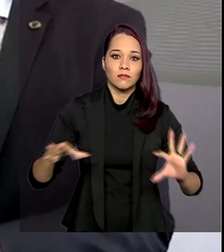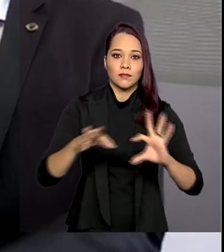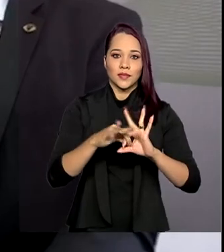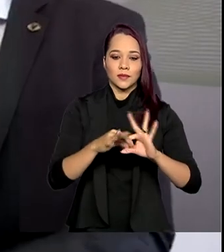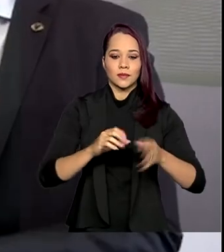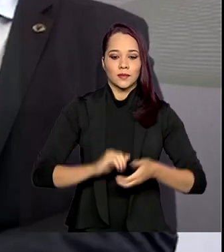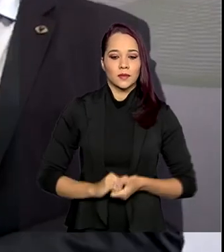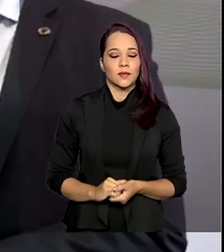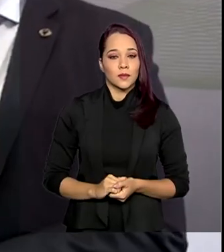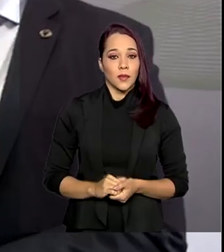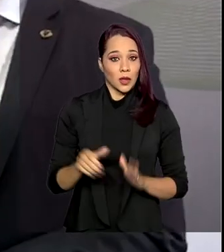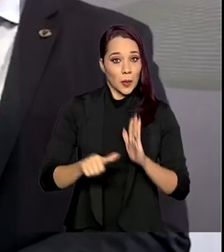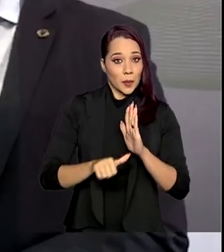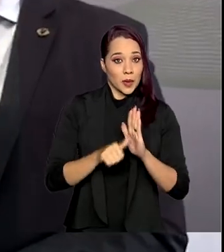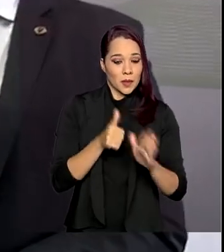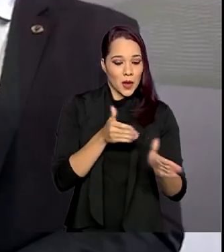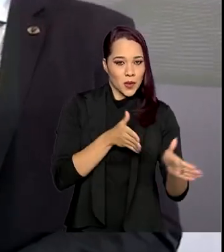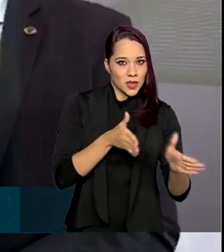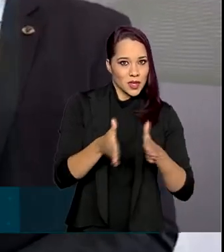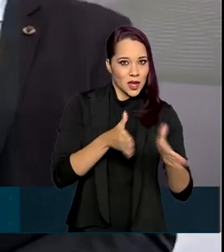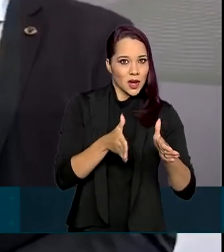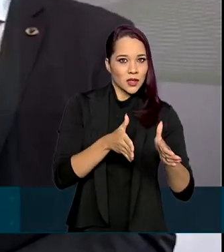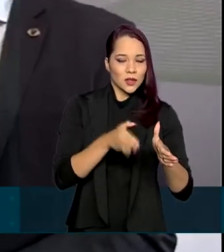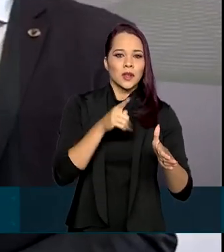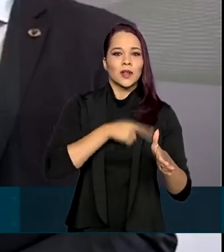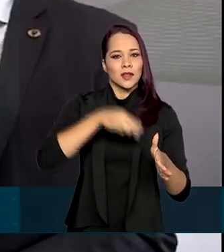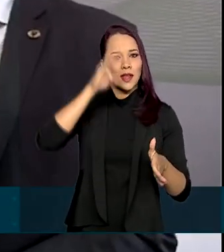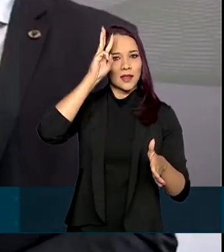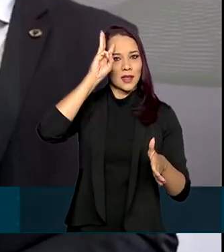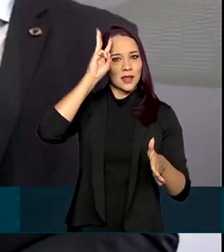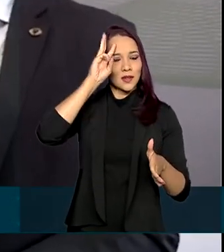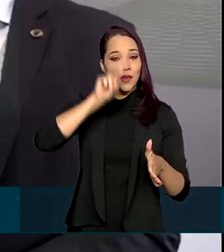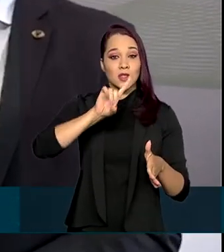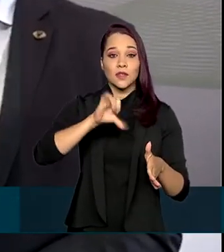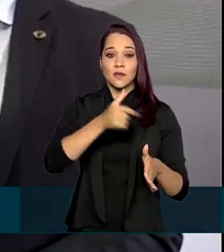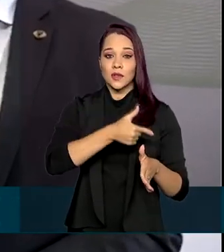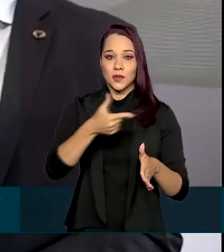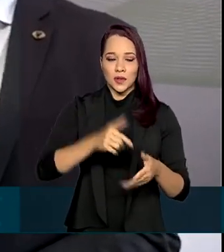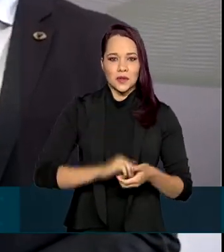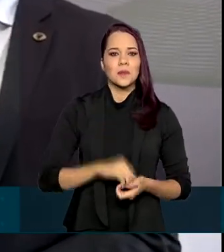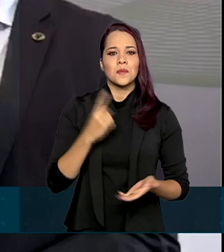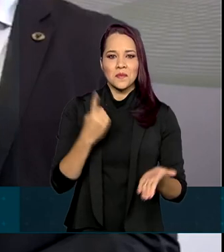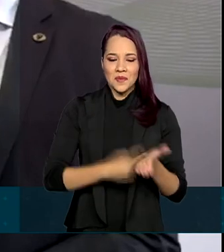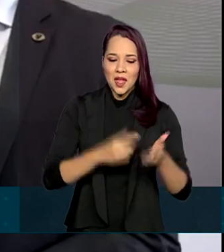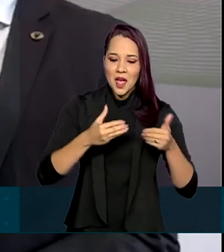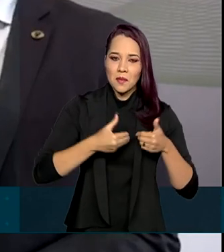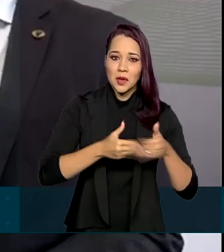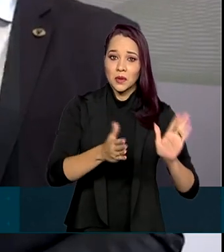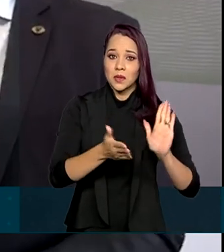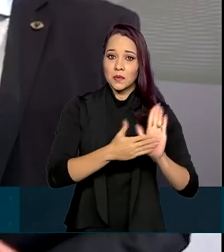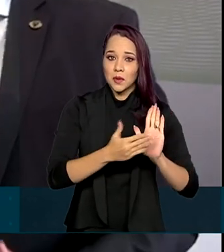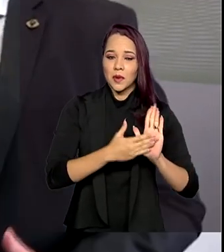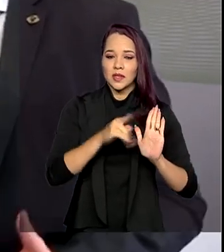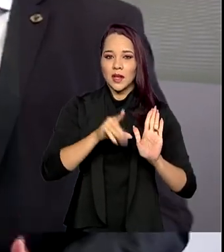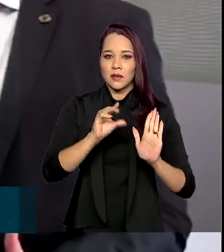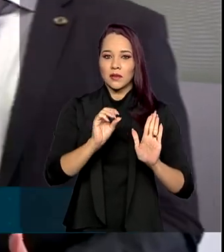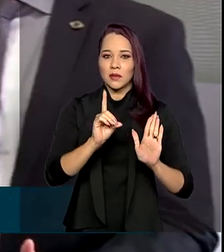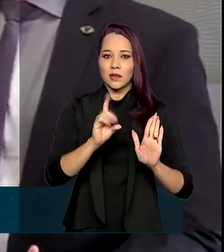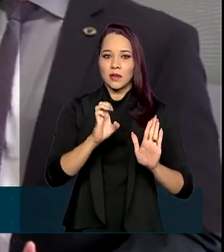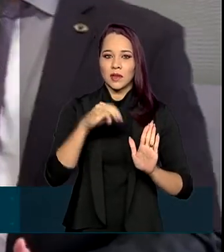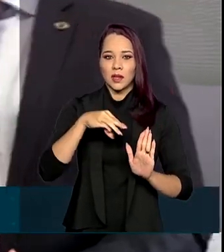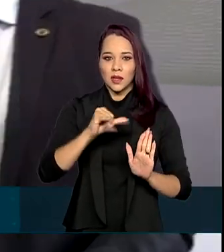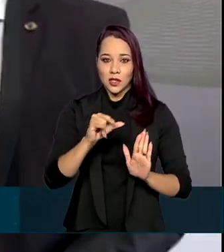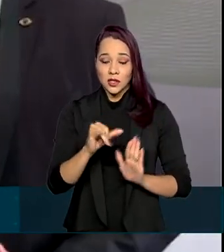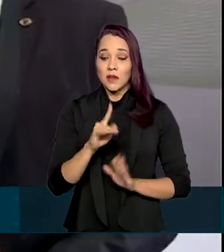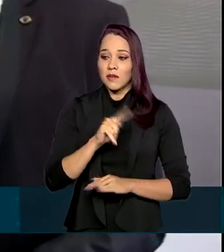O primeiro trecho a gente licita na terça-feira, dia 22. Então, está marcada a abertura das propostas lá no DENIT. A vai conhecer a